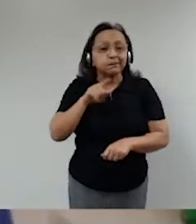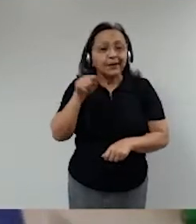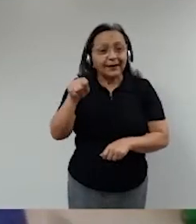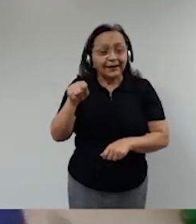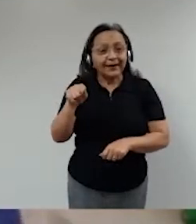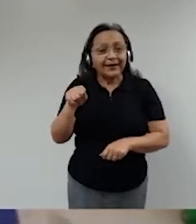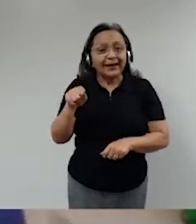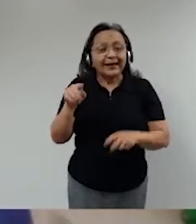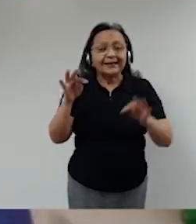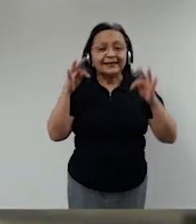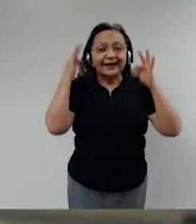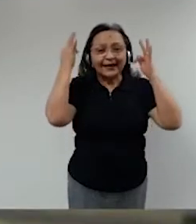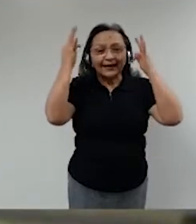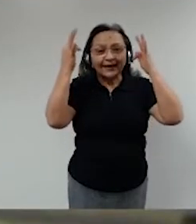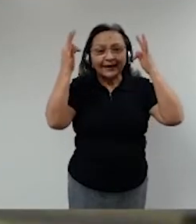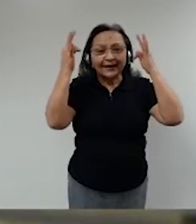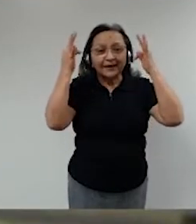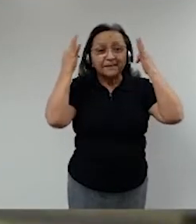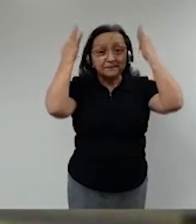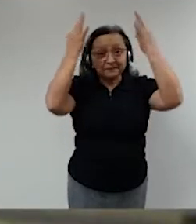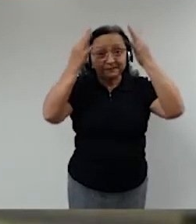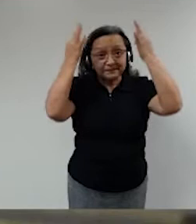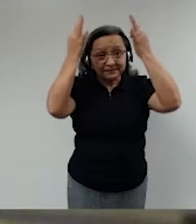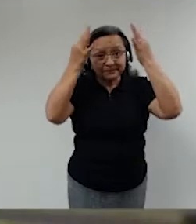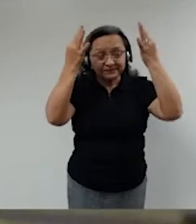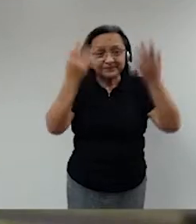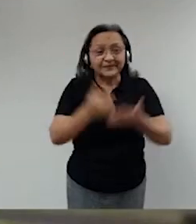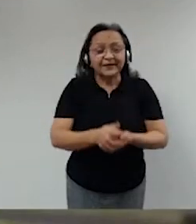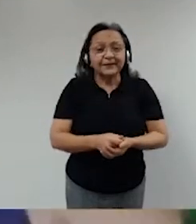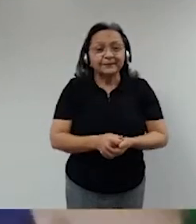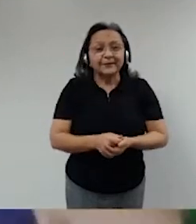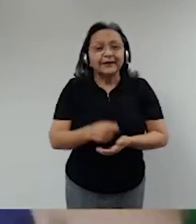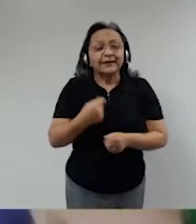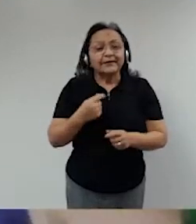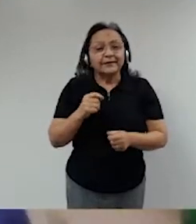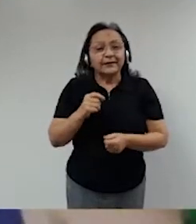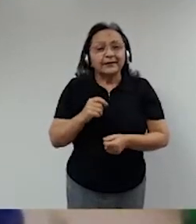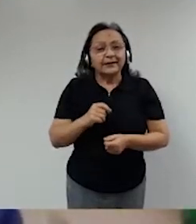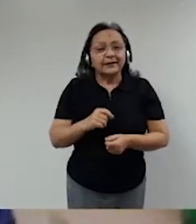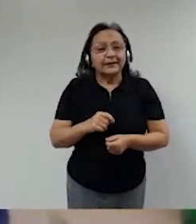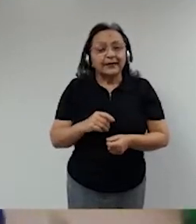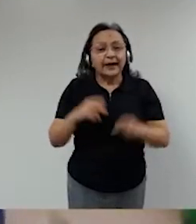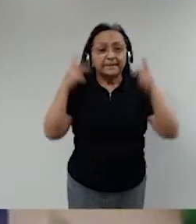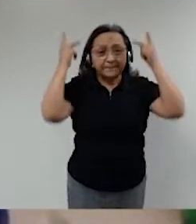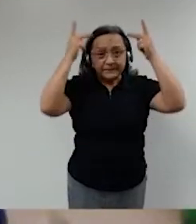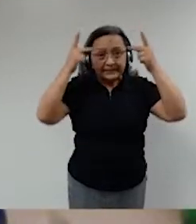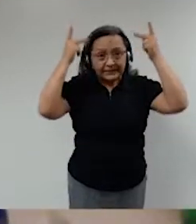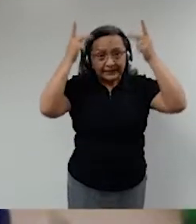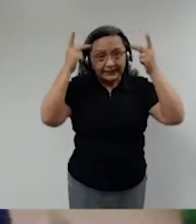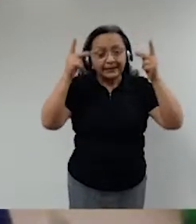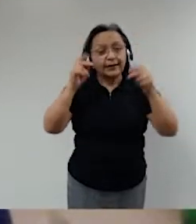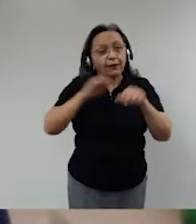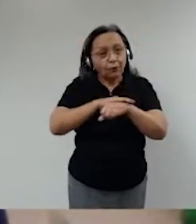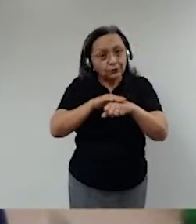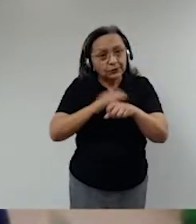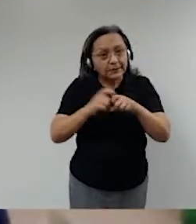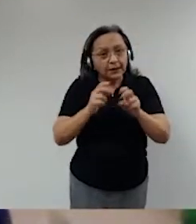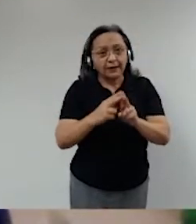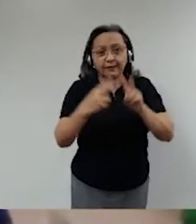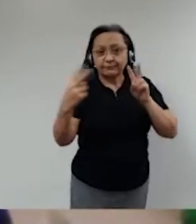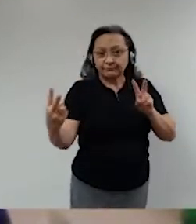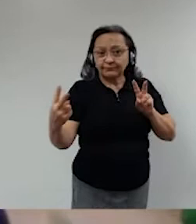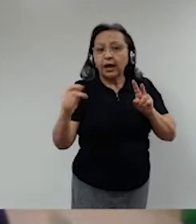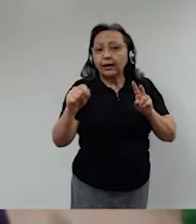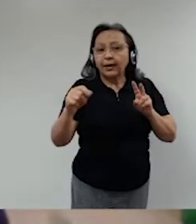é a realização do uso da psiquiatria através da telecomunicação, né? É